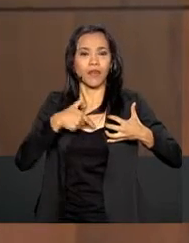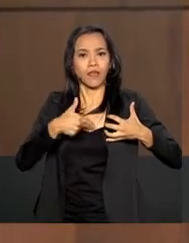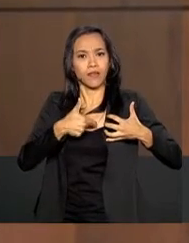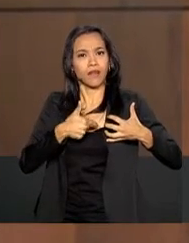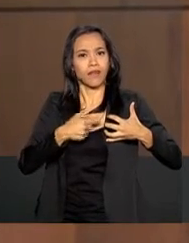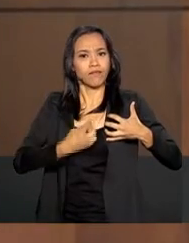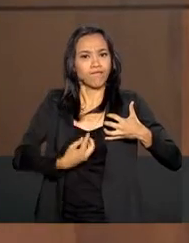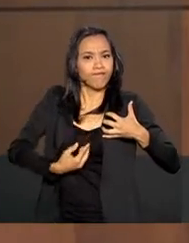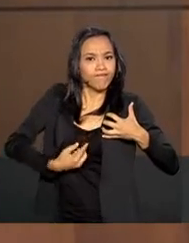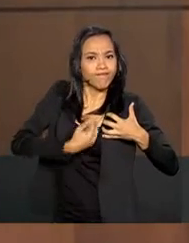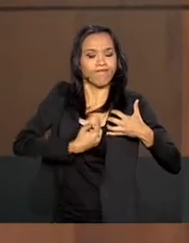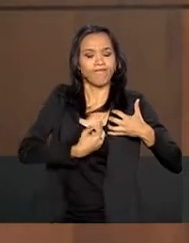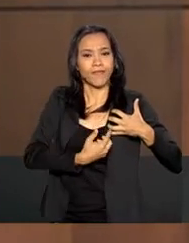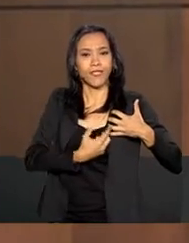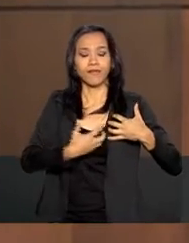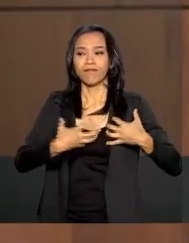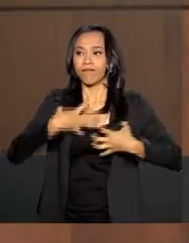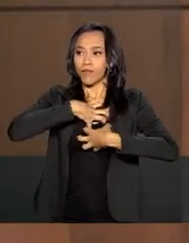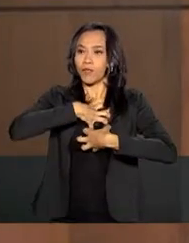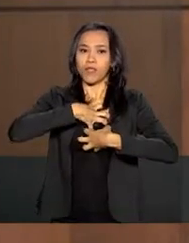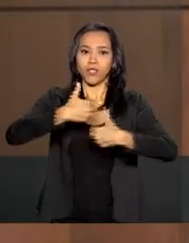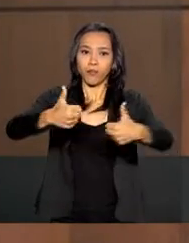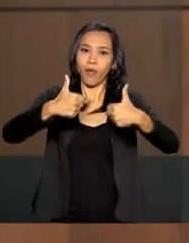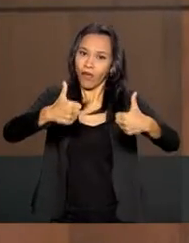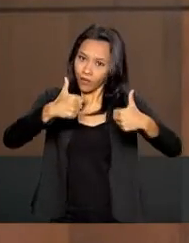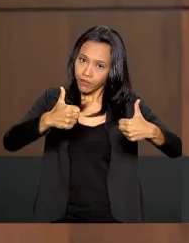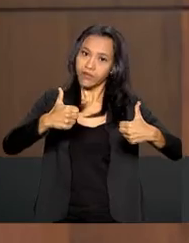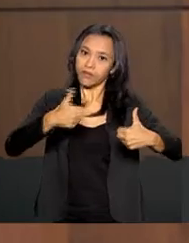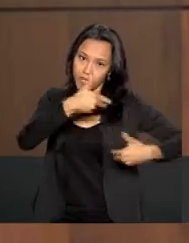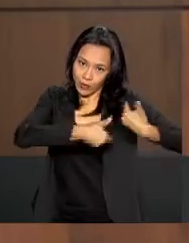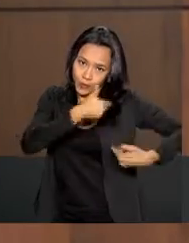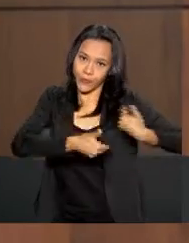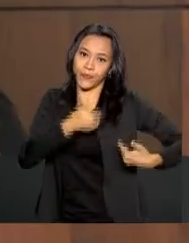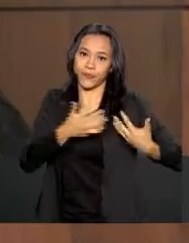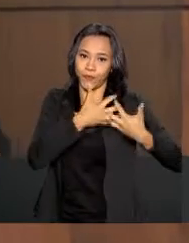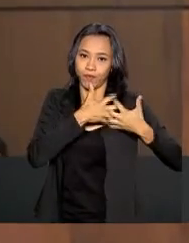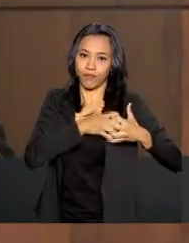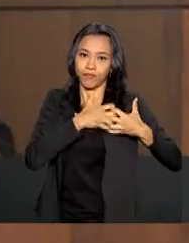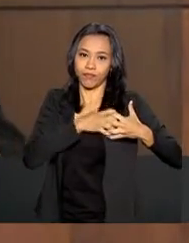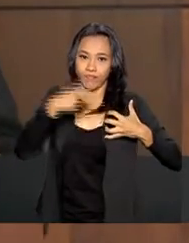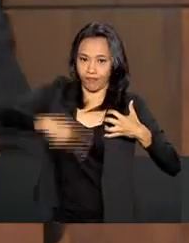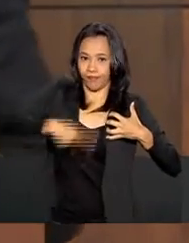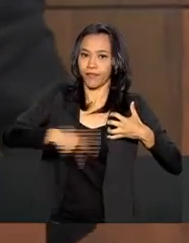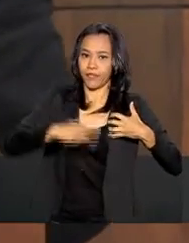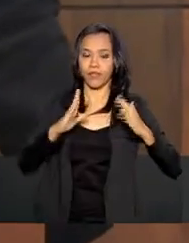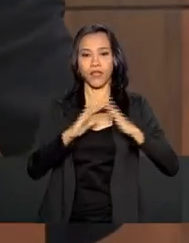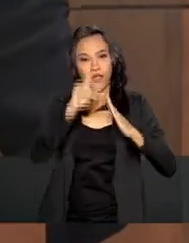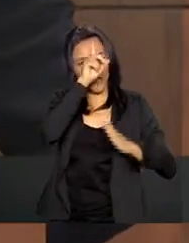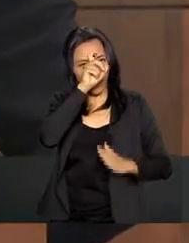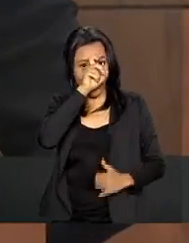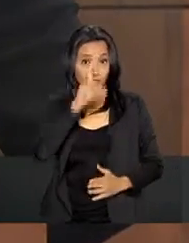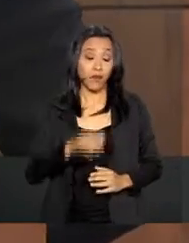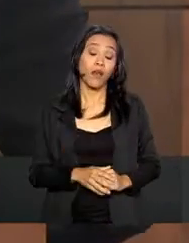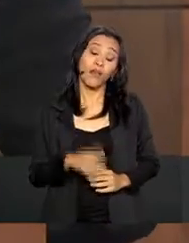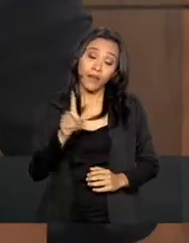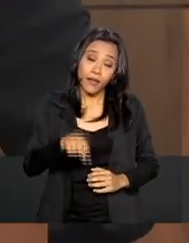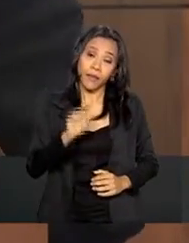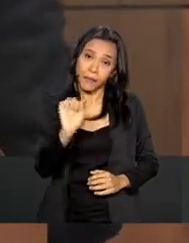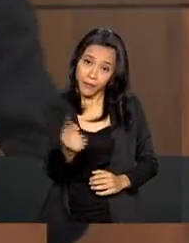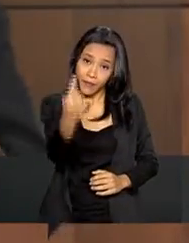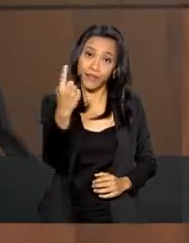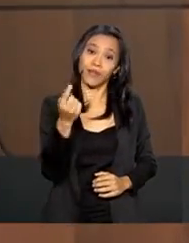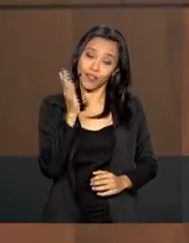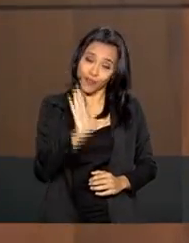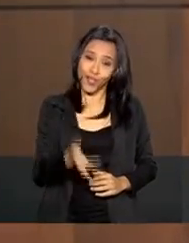a minha qualidade de vida é um primeiro passo a primeira palavra que quero dar é exatamente essa que eu já me